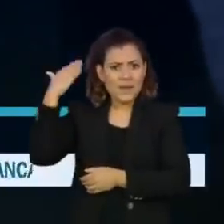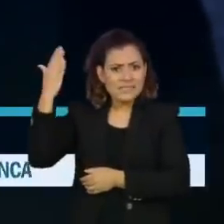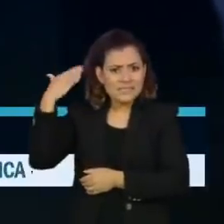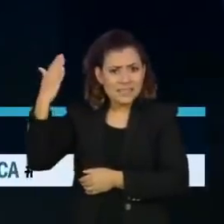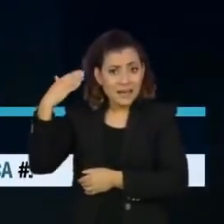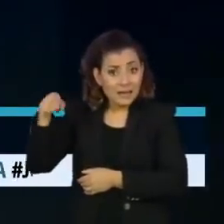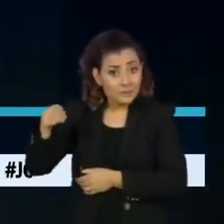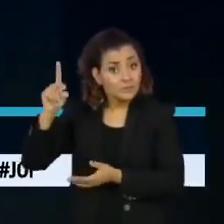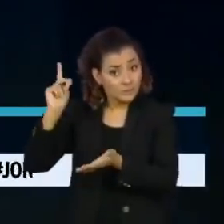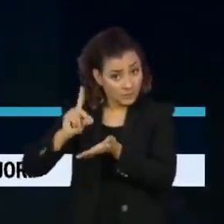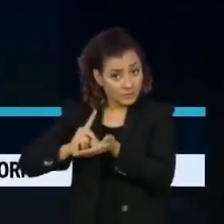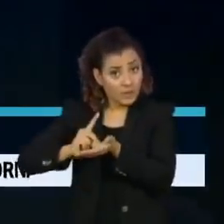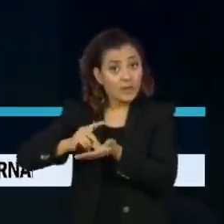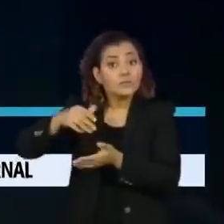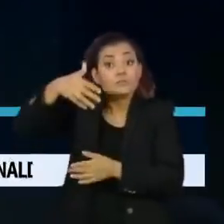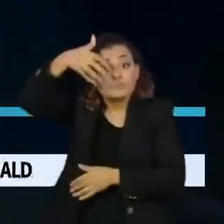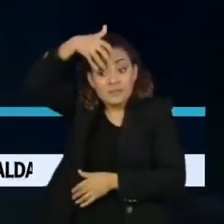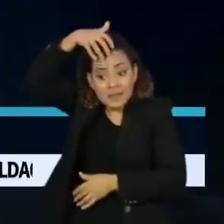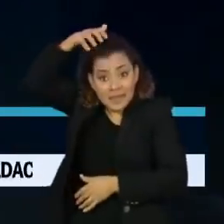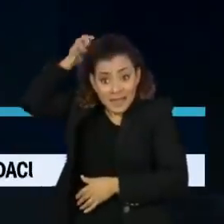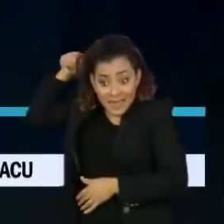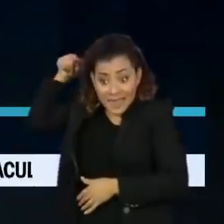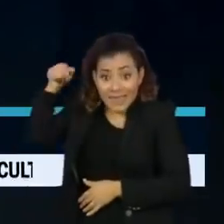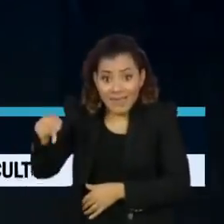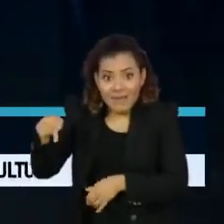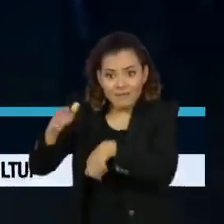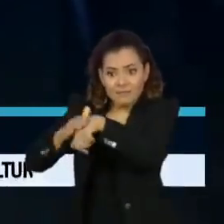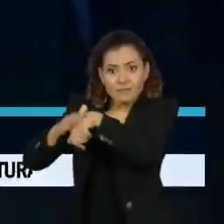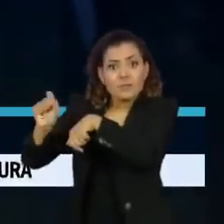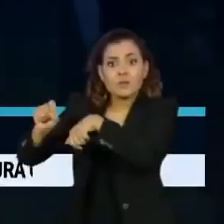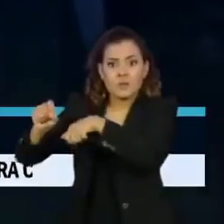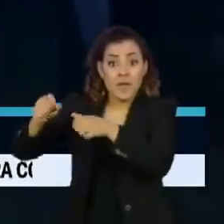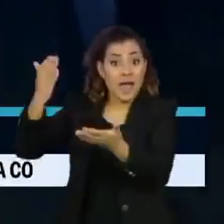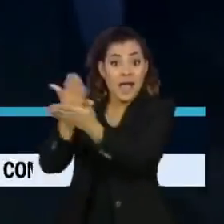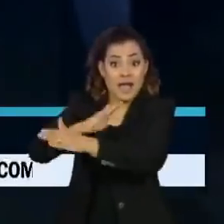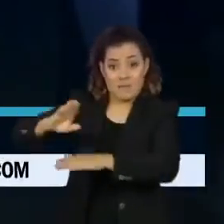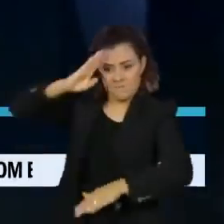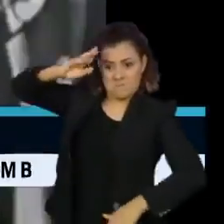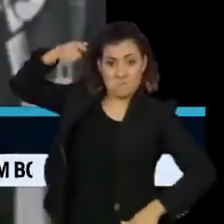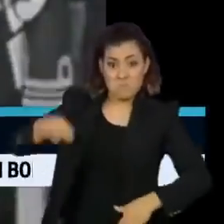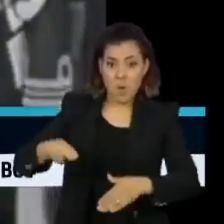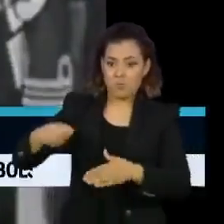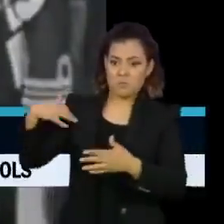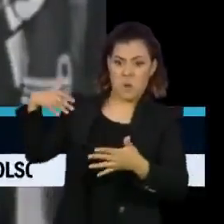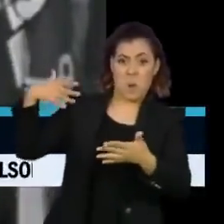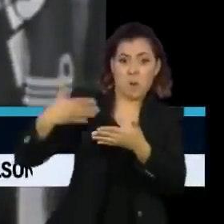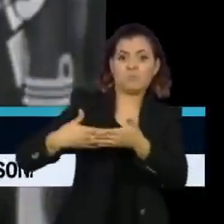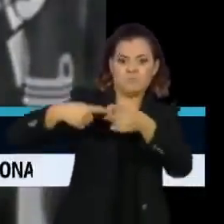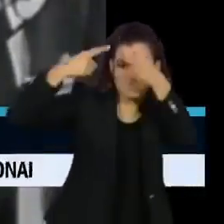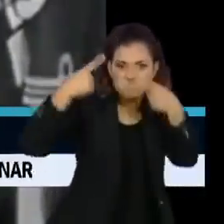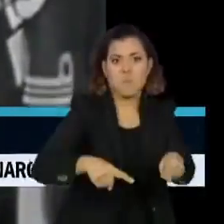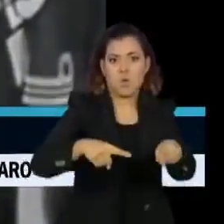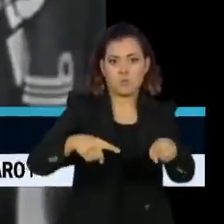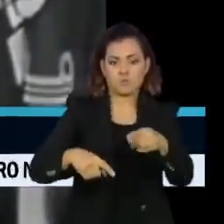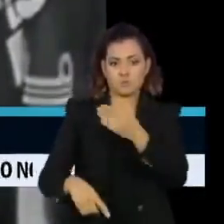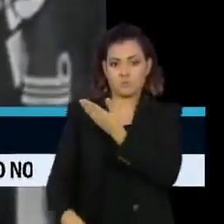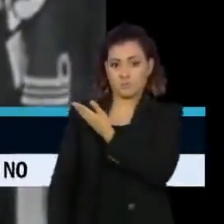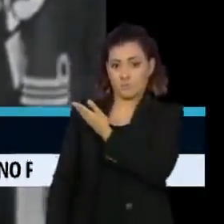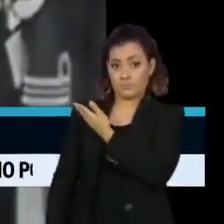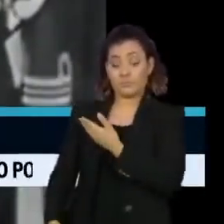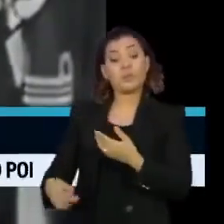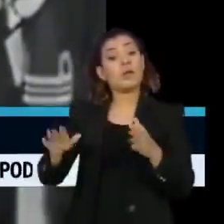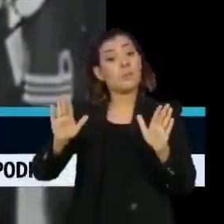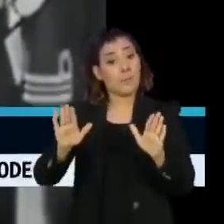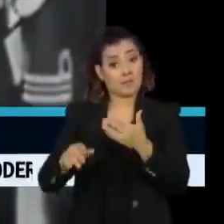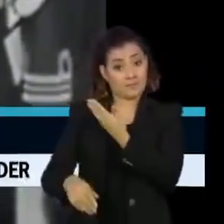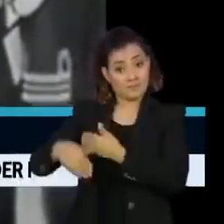a mudança pavimentou o caminho da abertura, que pôs fim à ditadura militar. E clarividência e energia. Ao contrário